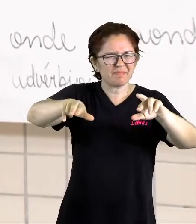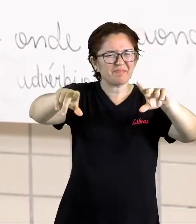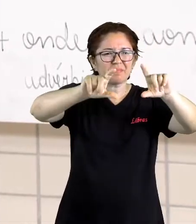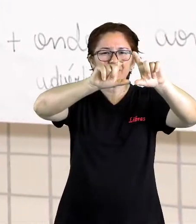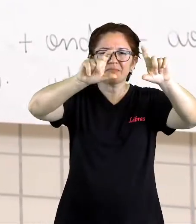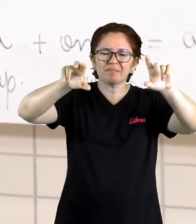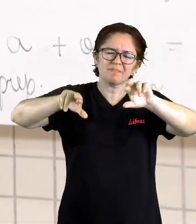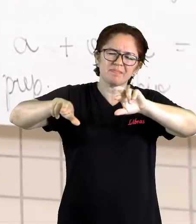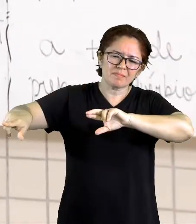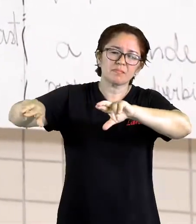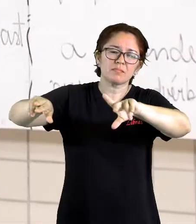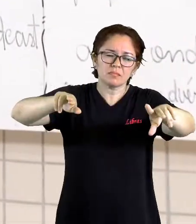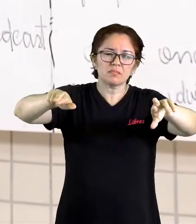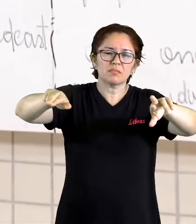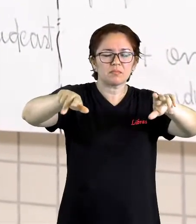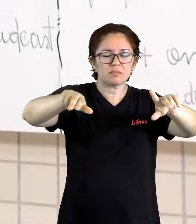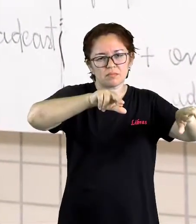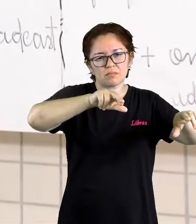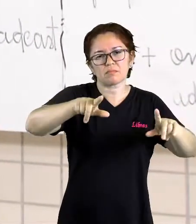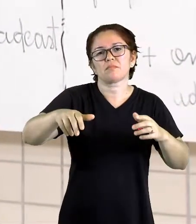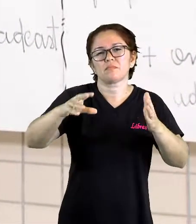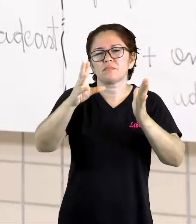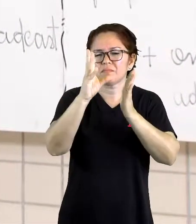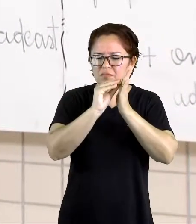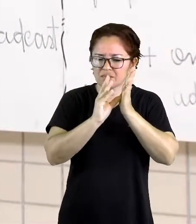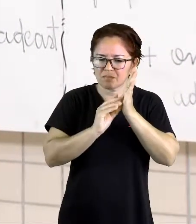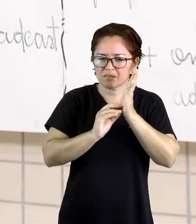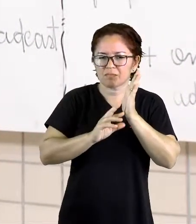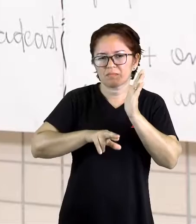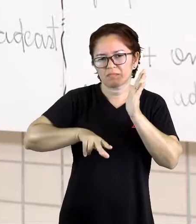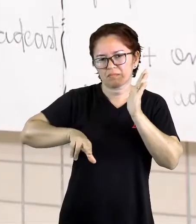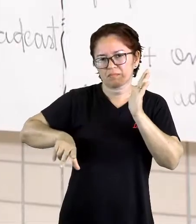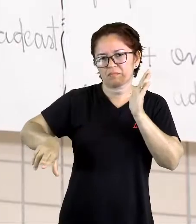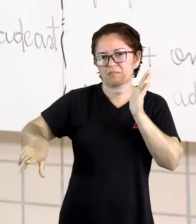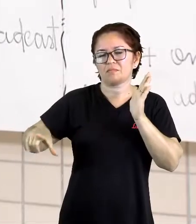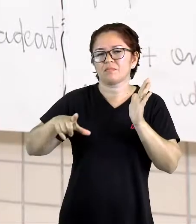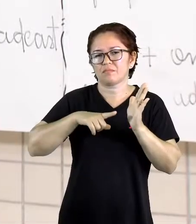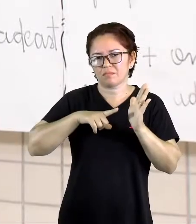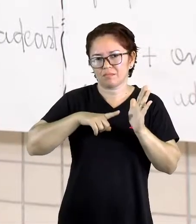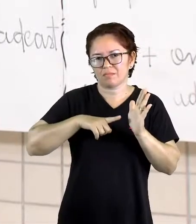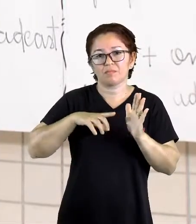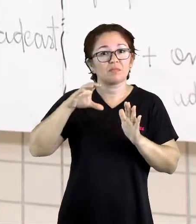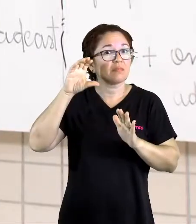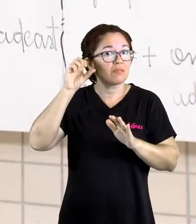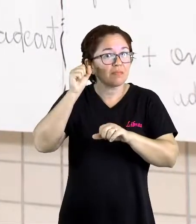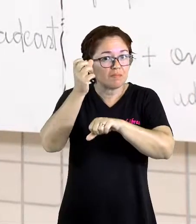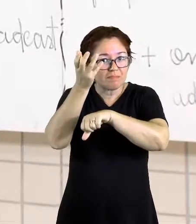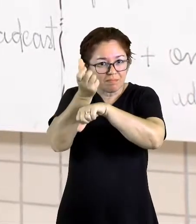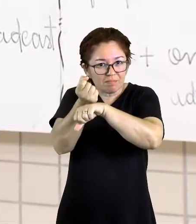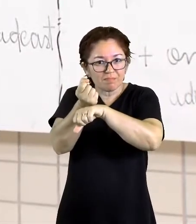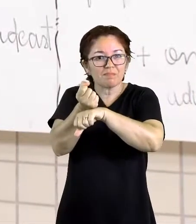uma diversidade de conteúdos por meio desses arquivos de áudio.